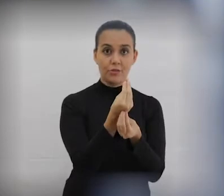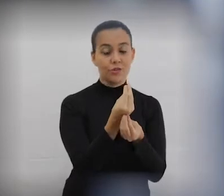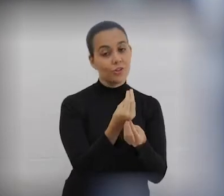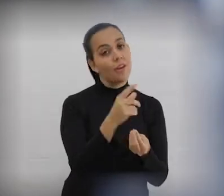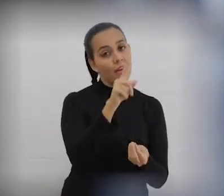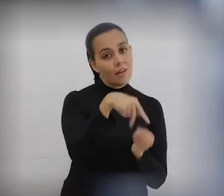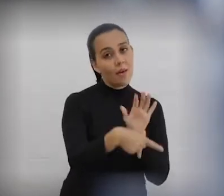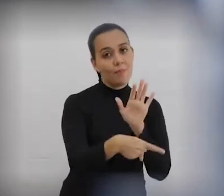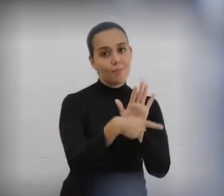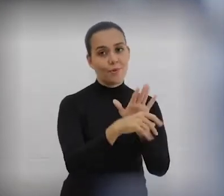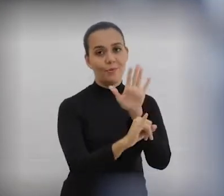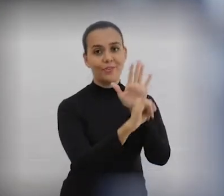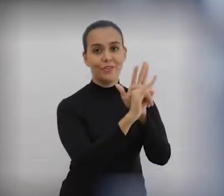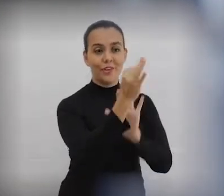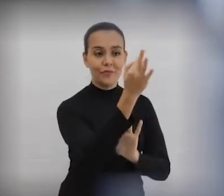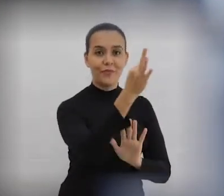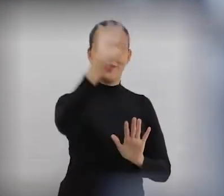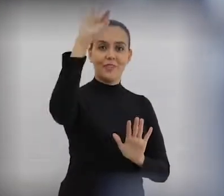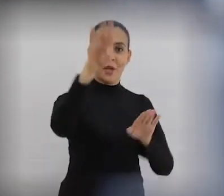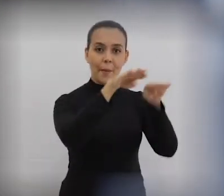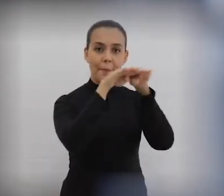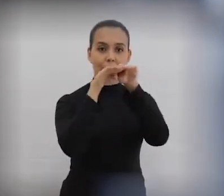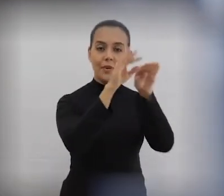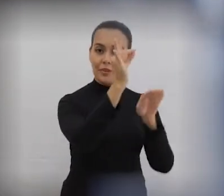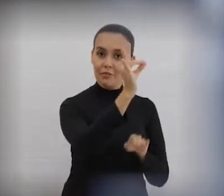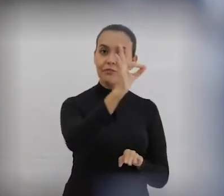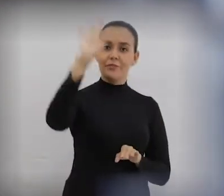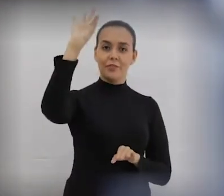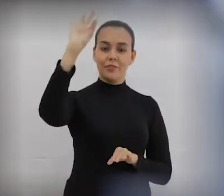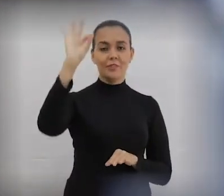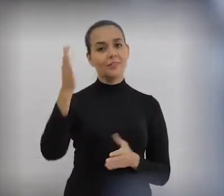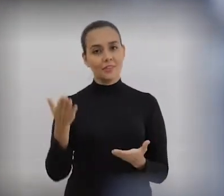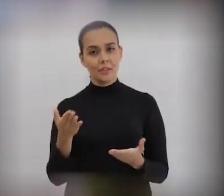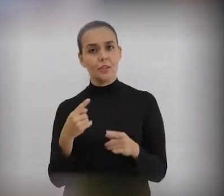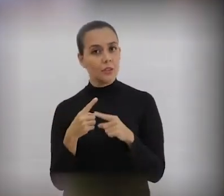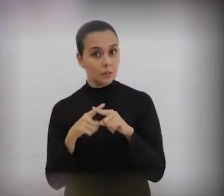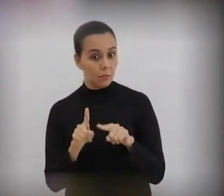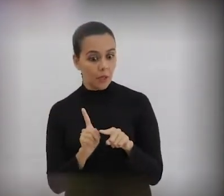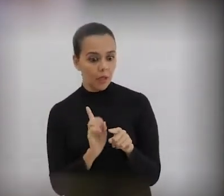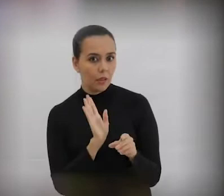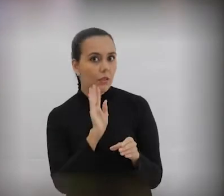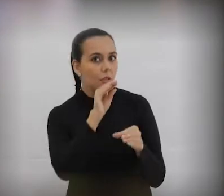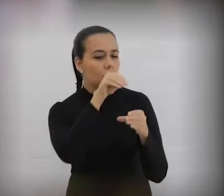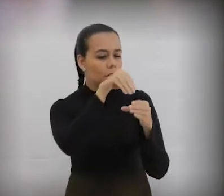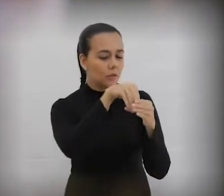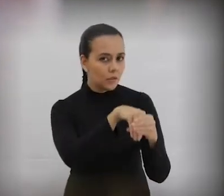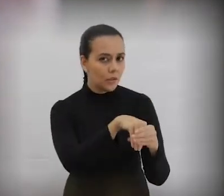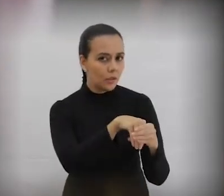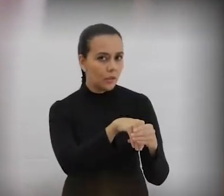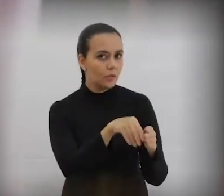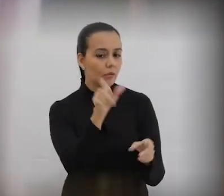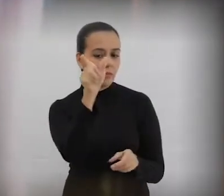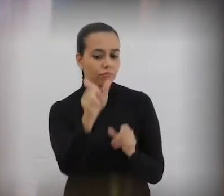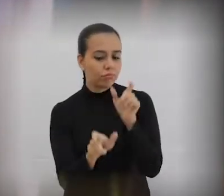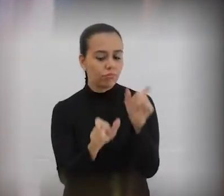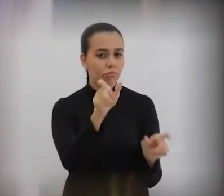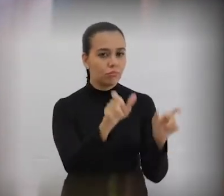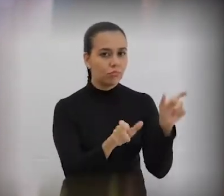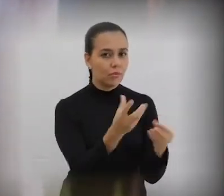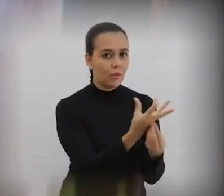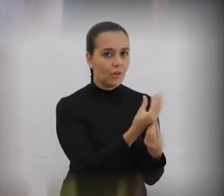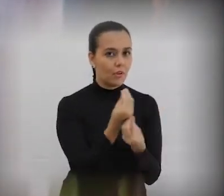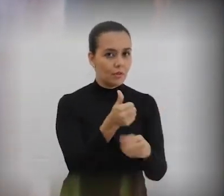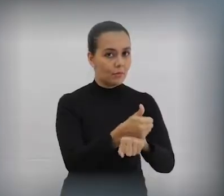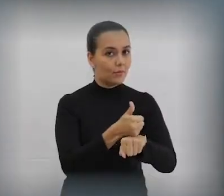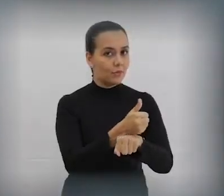Ela tinha todo um padrão francês, estilístico francês, mas você tem ali os artistas brasileiros querendo contar a história do